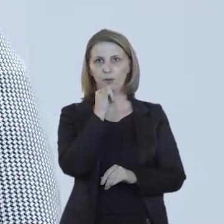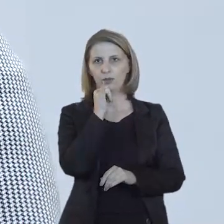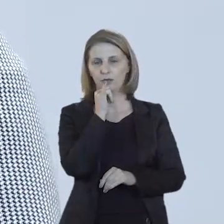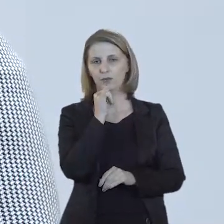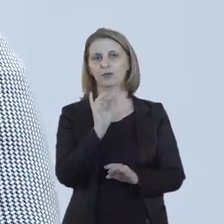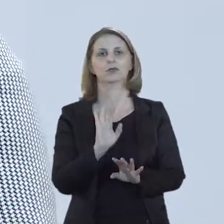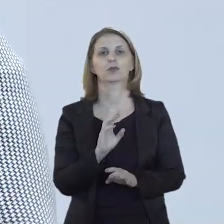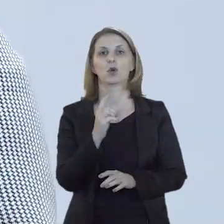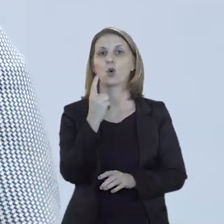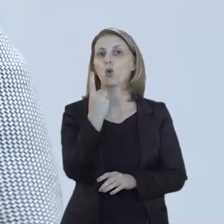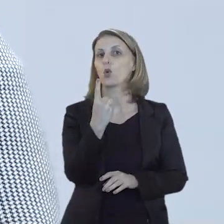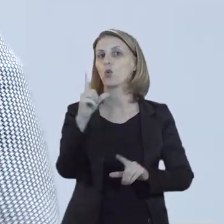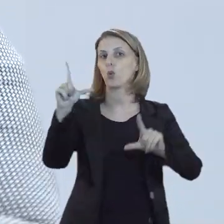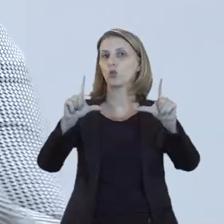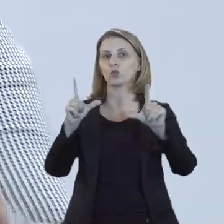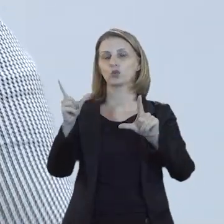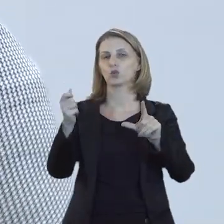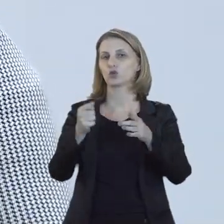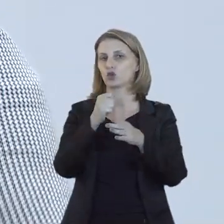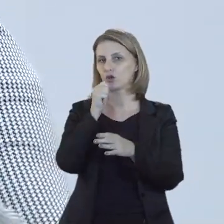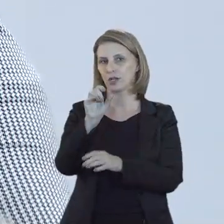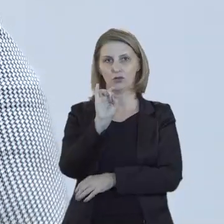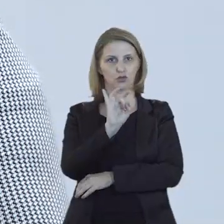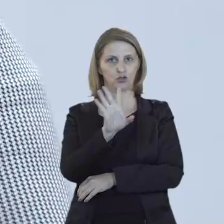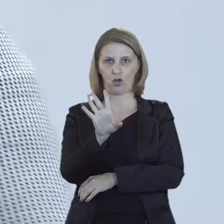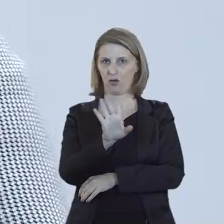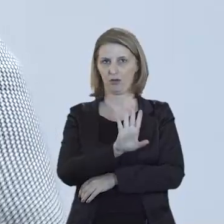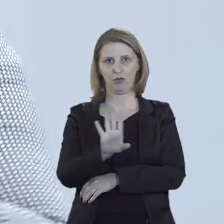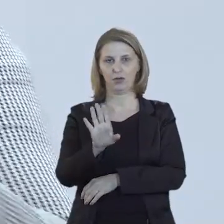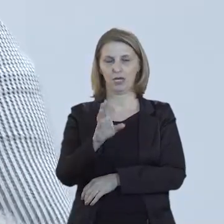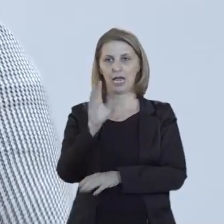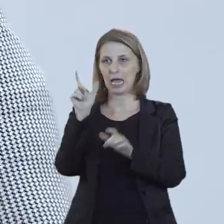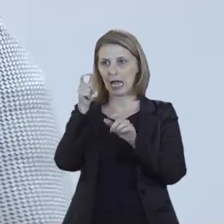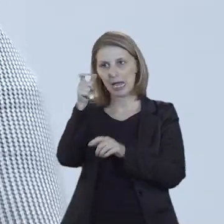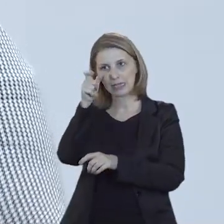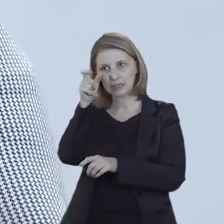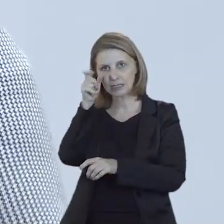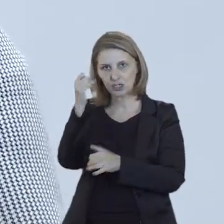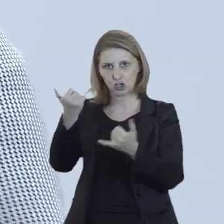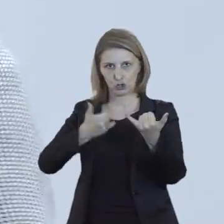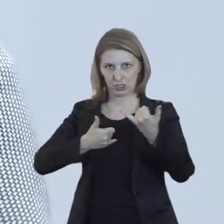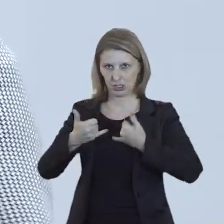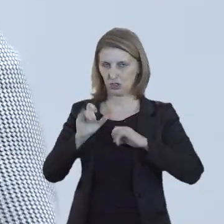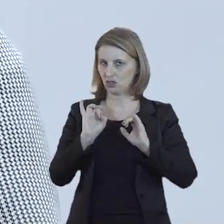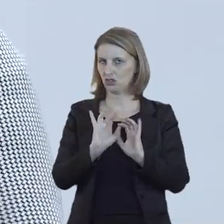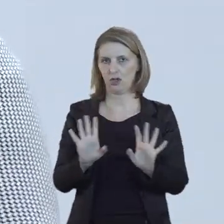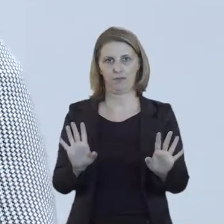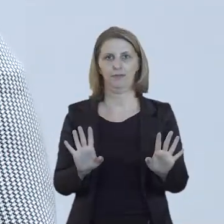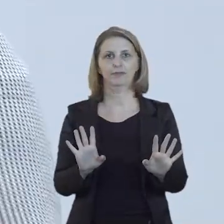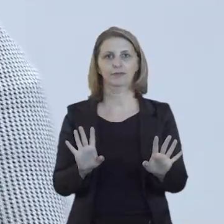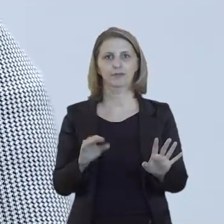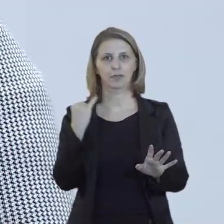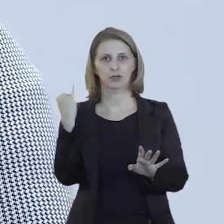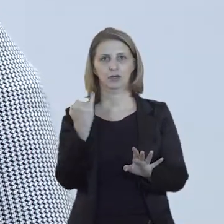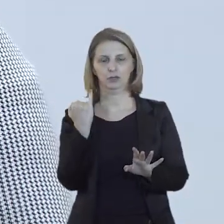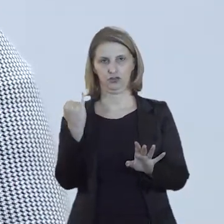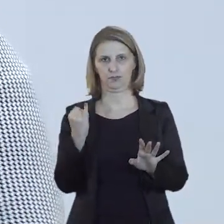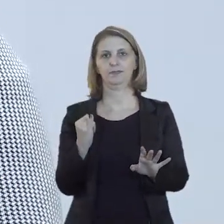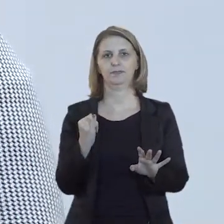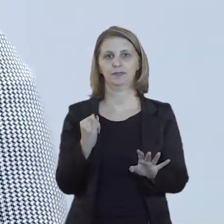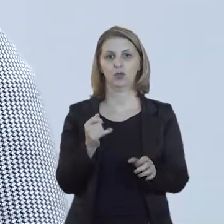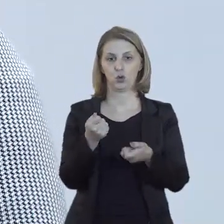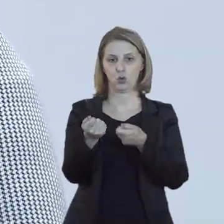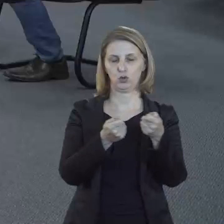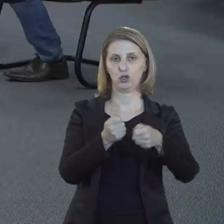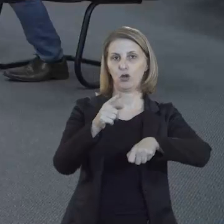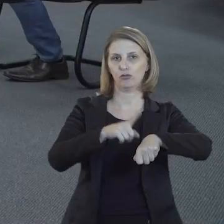menos frequência, né? Estipulei, vamos estipular então um jornal, um horário, um dia específico para eu me atualizar. Isso